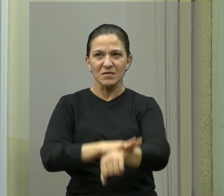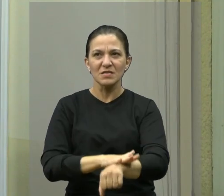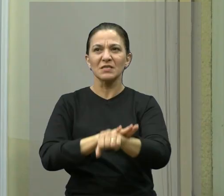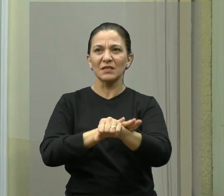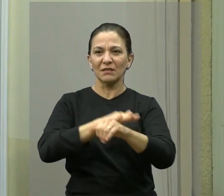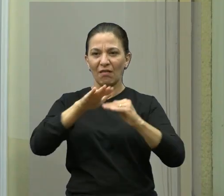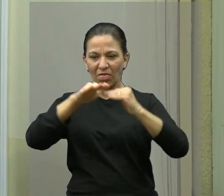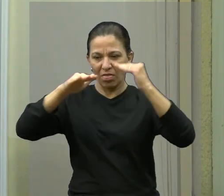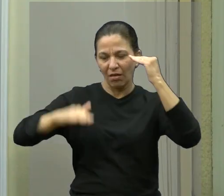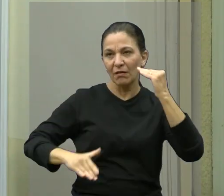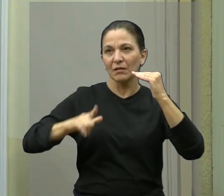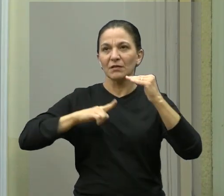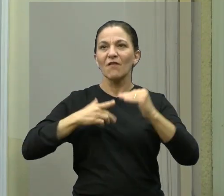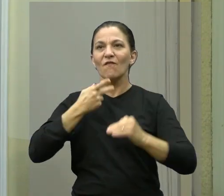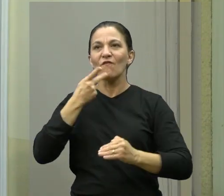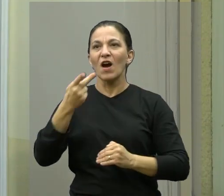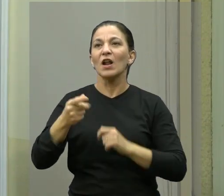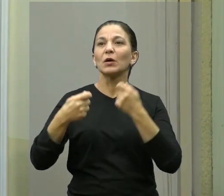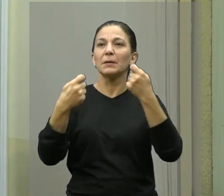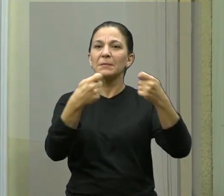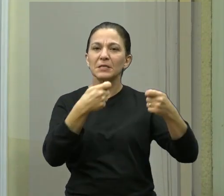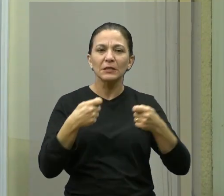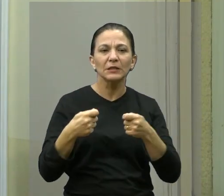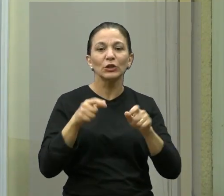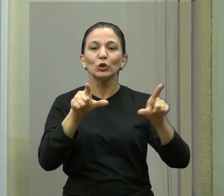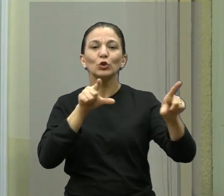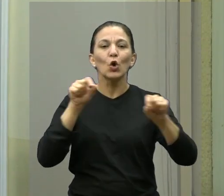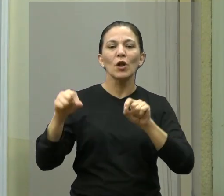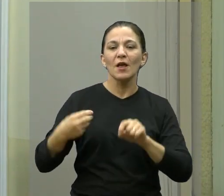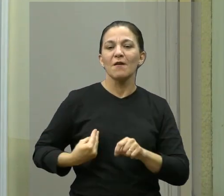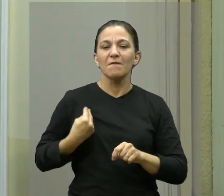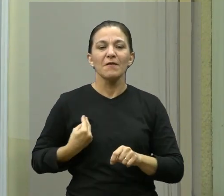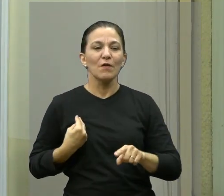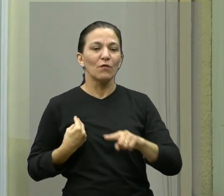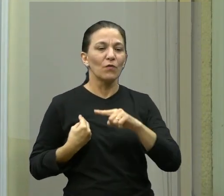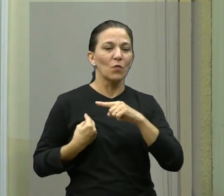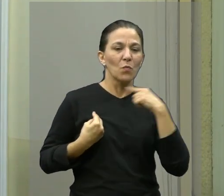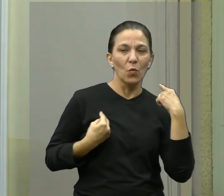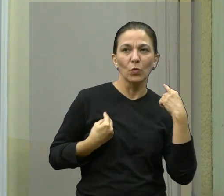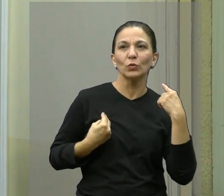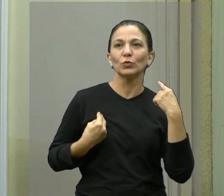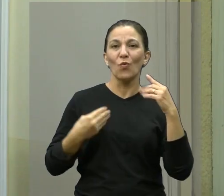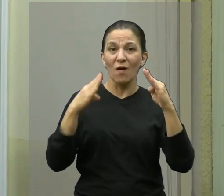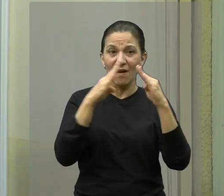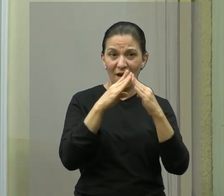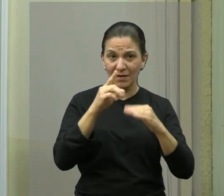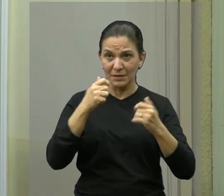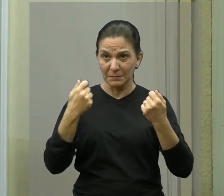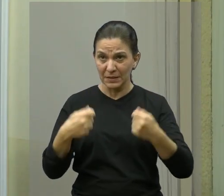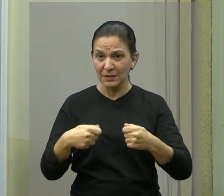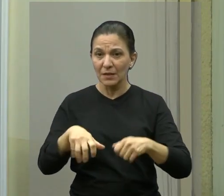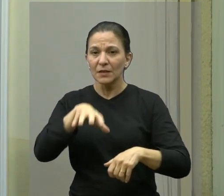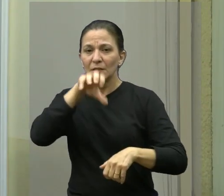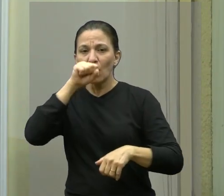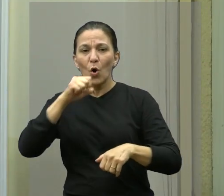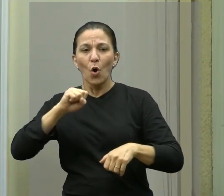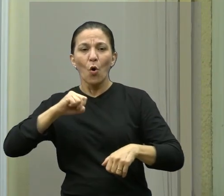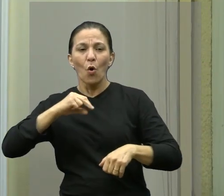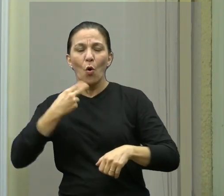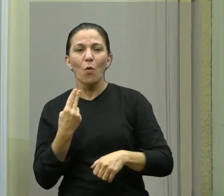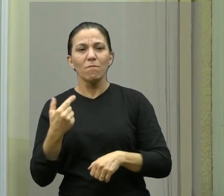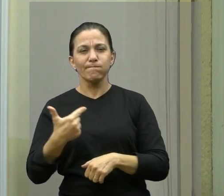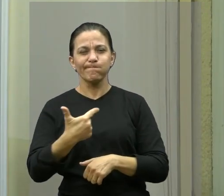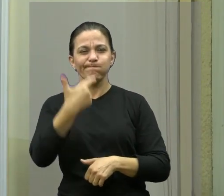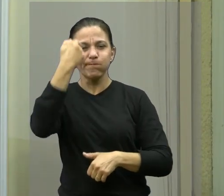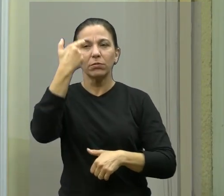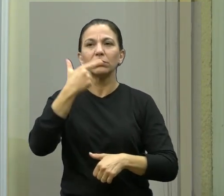classista que ainda persiste em afirmar que deve ou não morrer, quem pode ter casa ou não, quem deve respirar ou levar um tiro de fuzil na